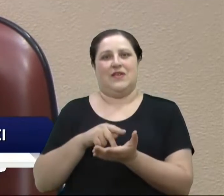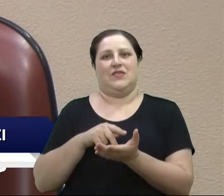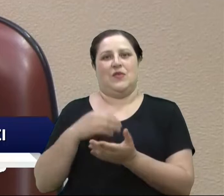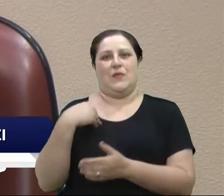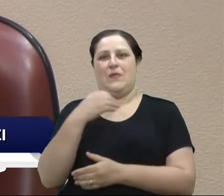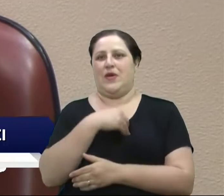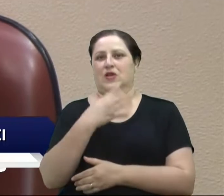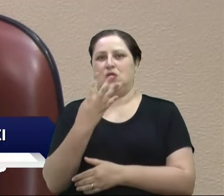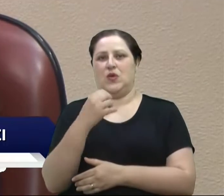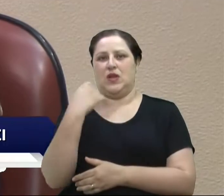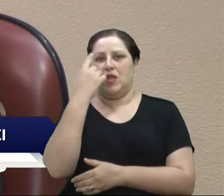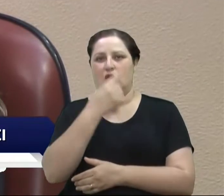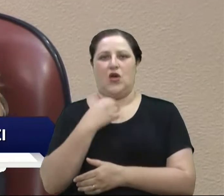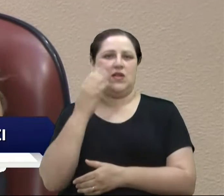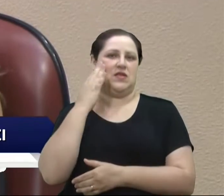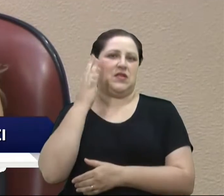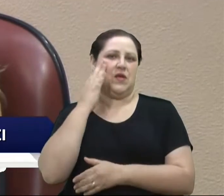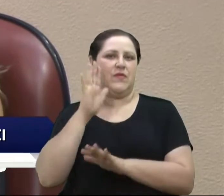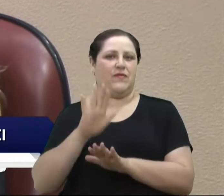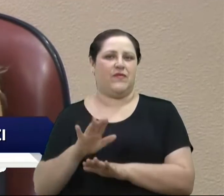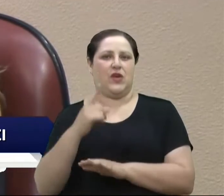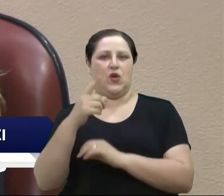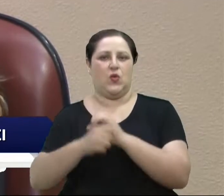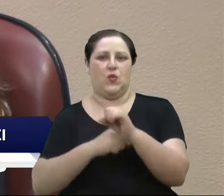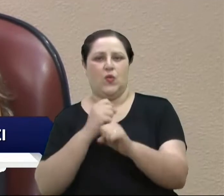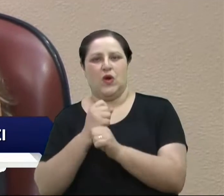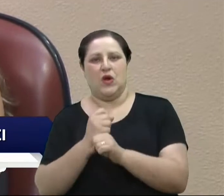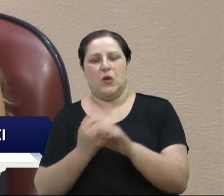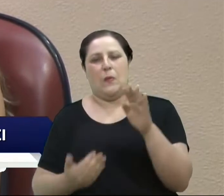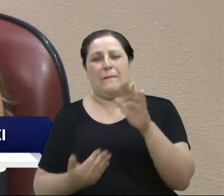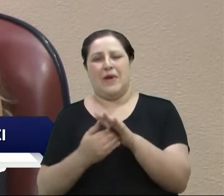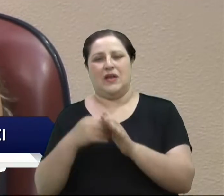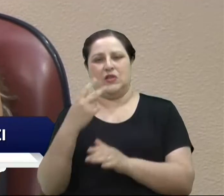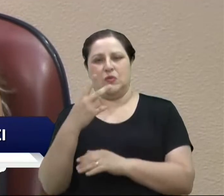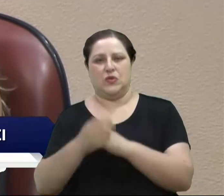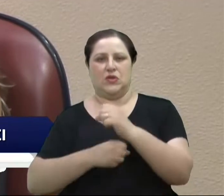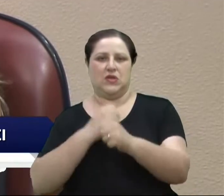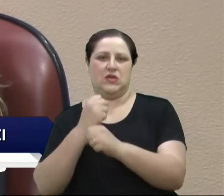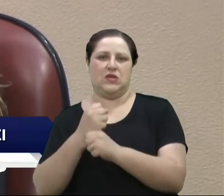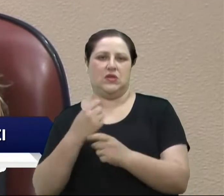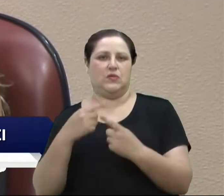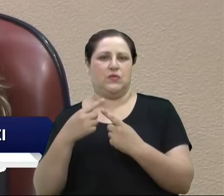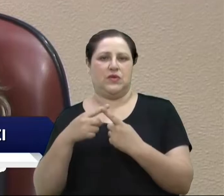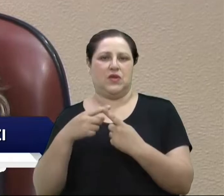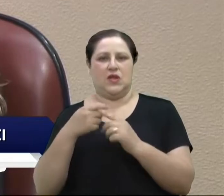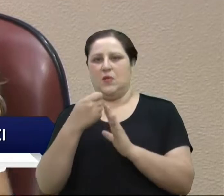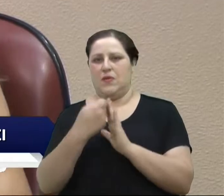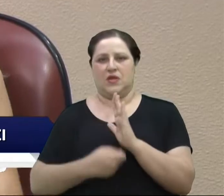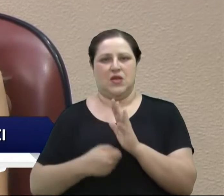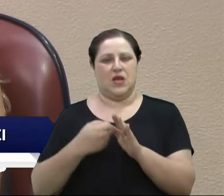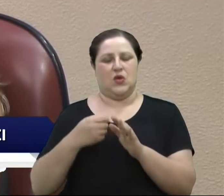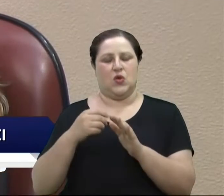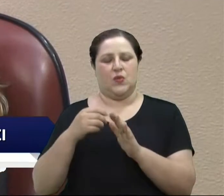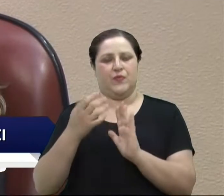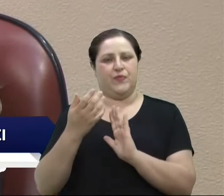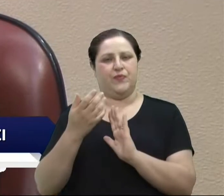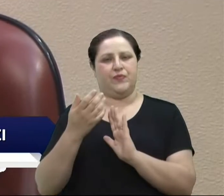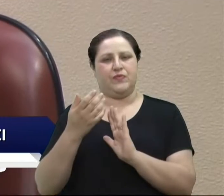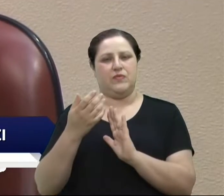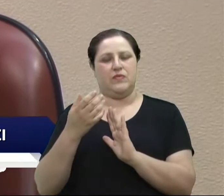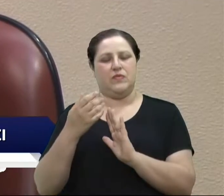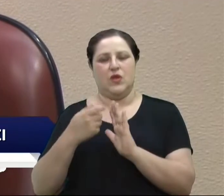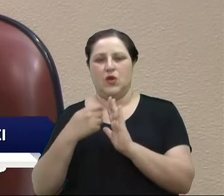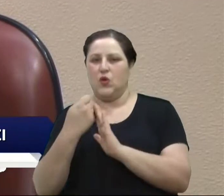horas, sabendo que vão ficar um ano ou dois no máximo, porque não passaram no concurso, porque optam por